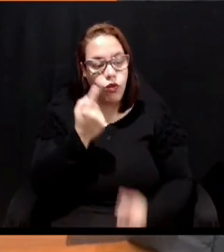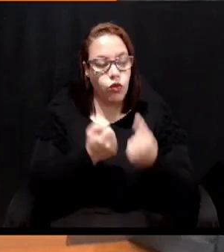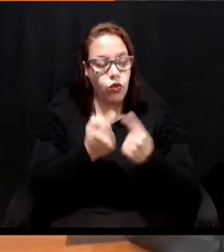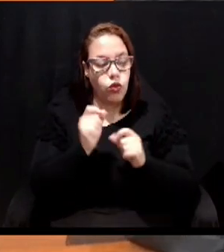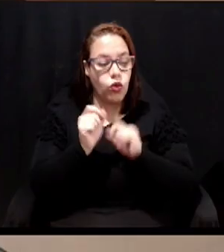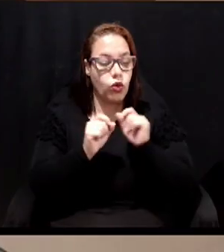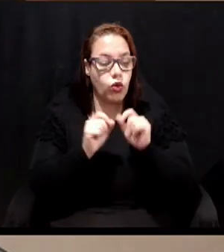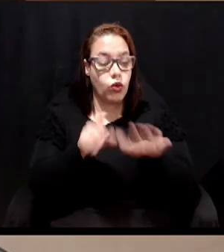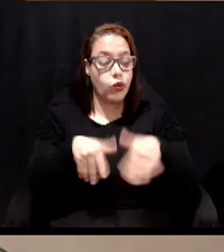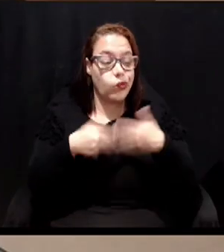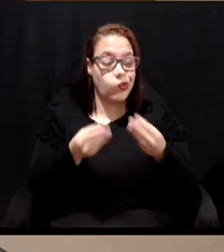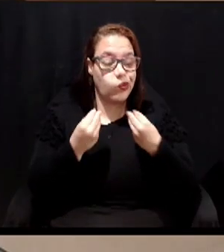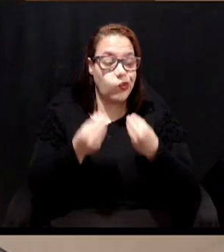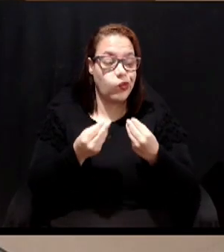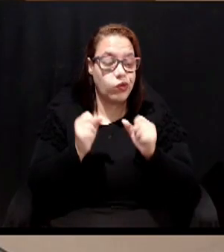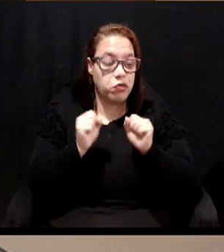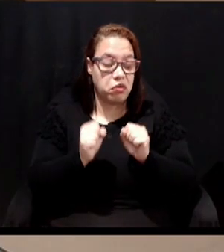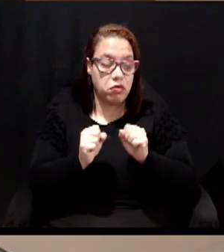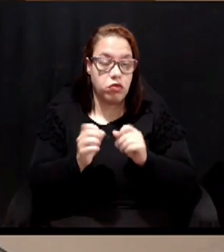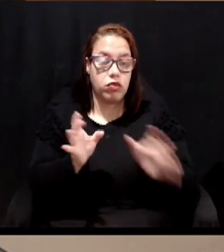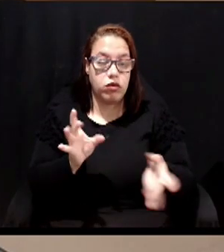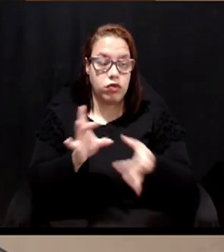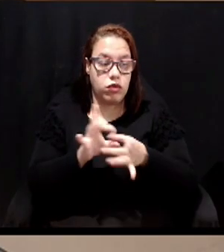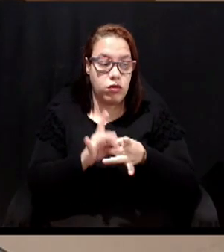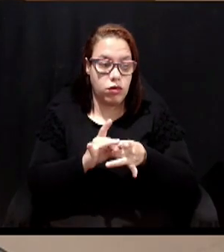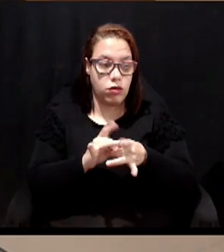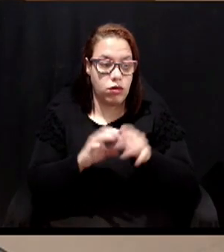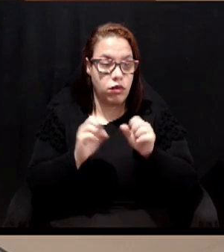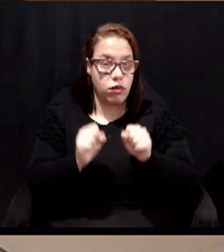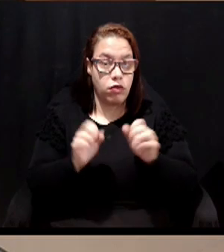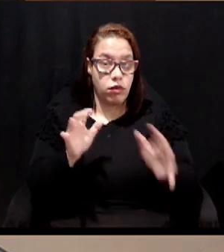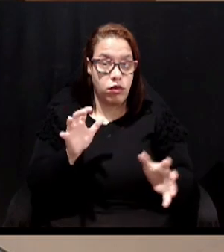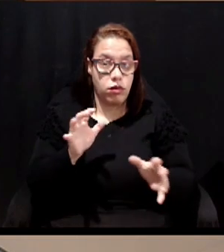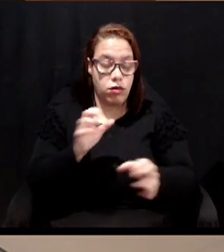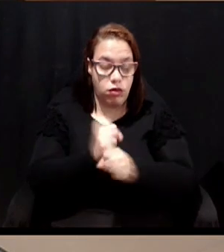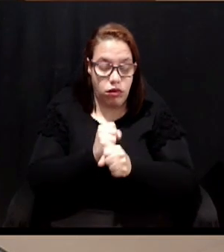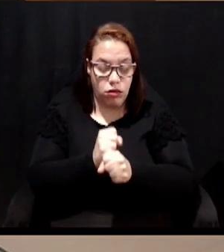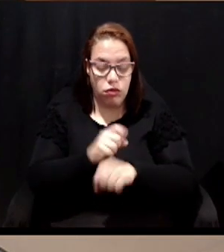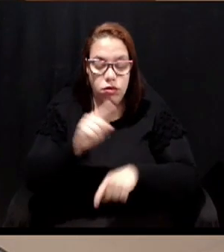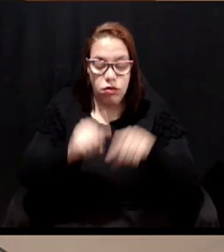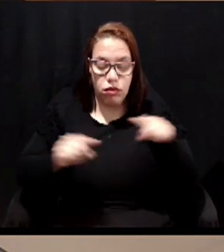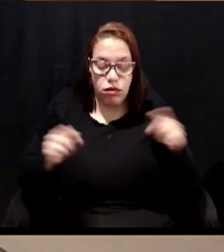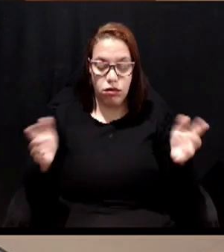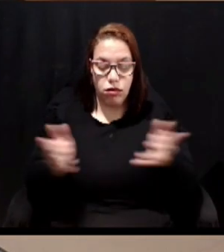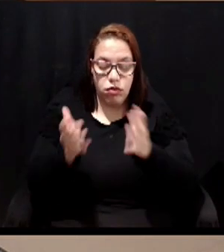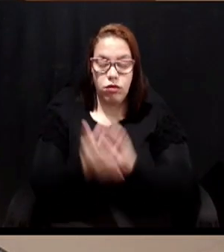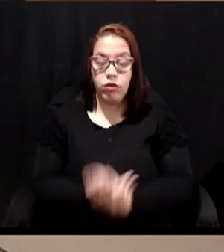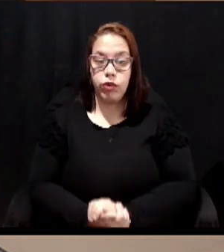como que as pessoas podem integrar e como que a gente também pode se somar em diversas iniciativas.